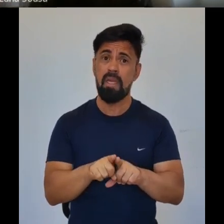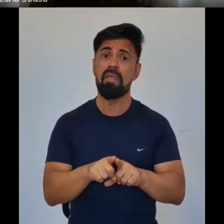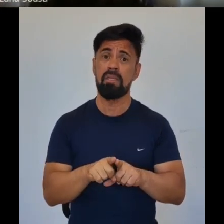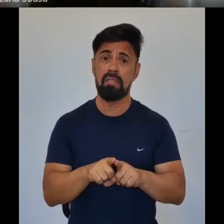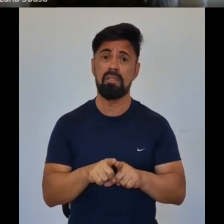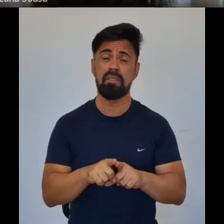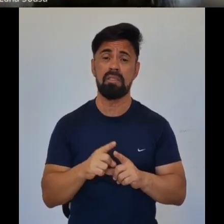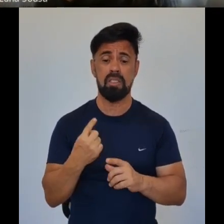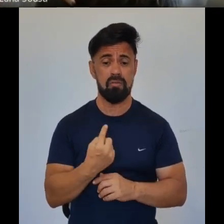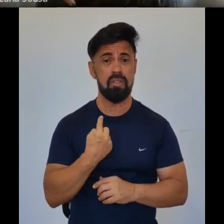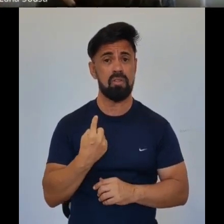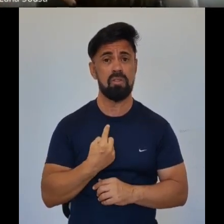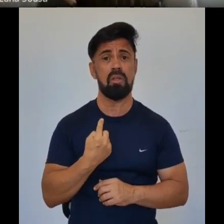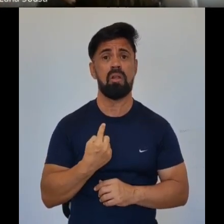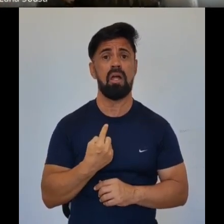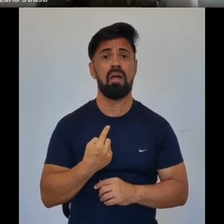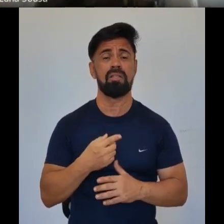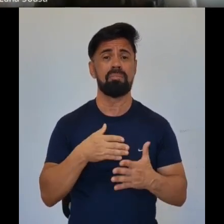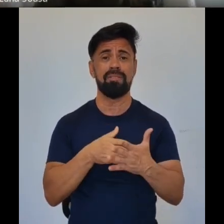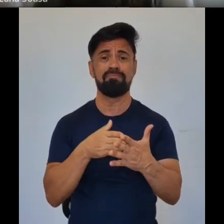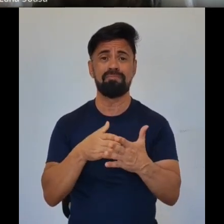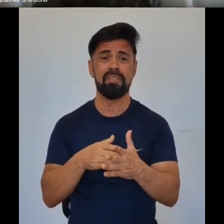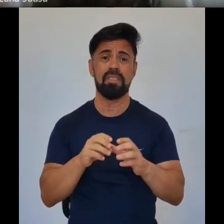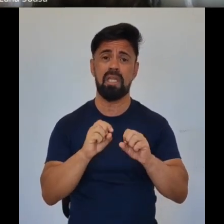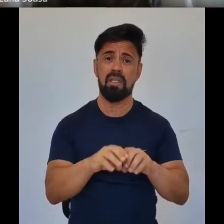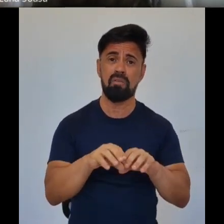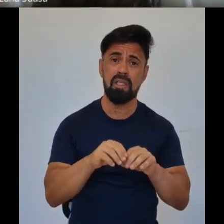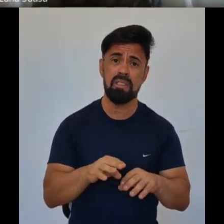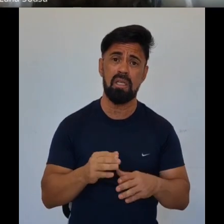às vezes serviços da educação, da assistência,